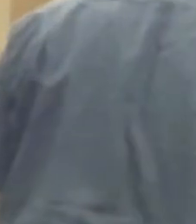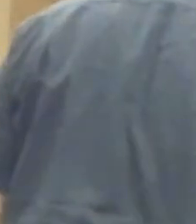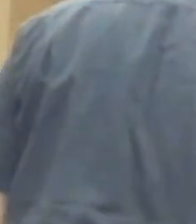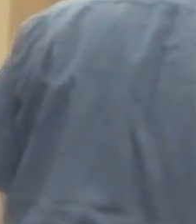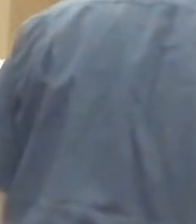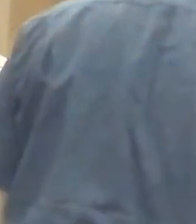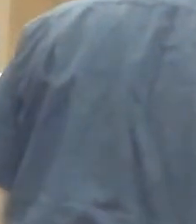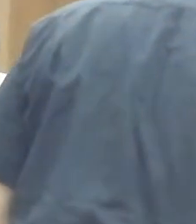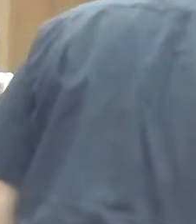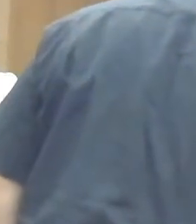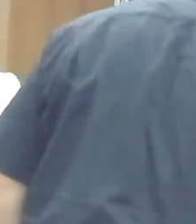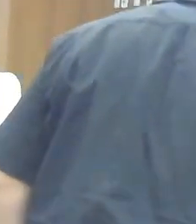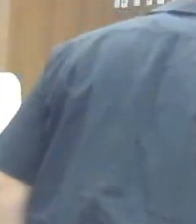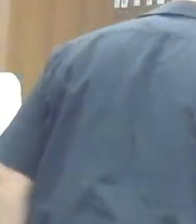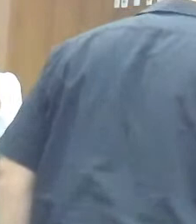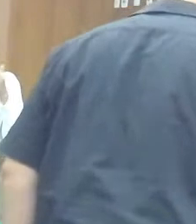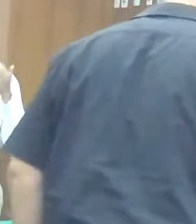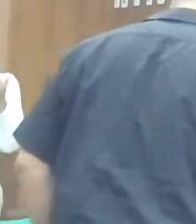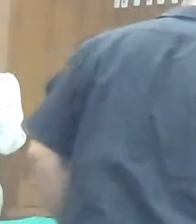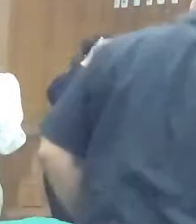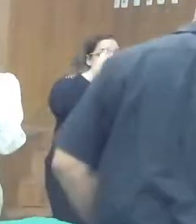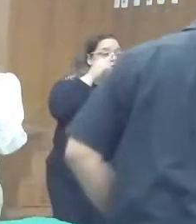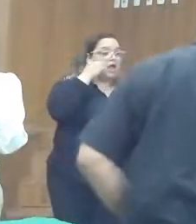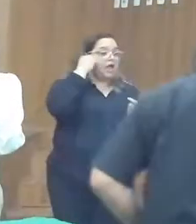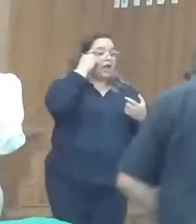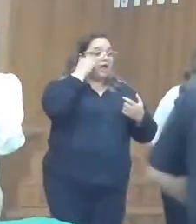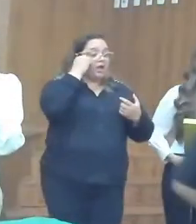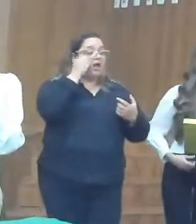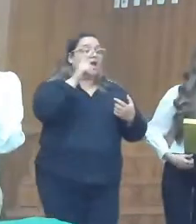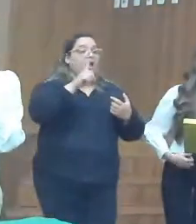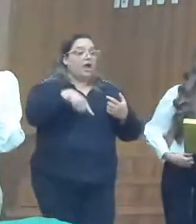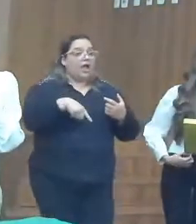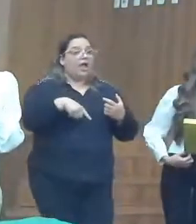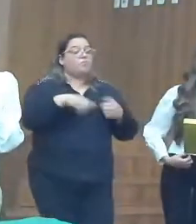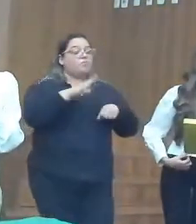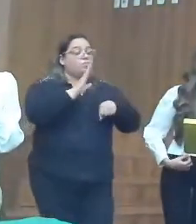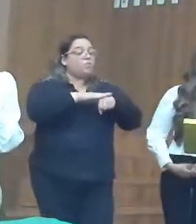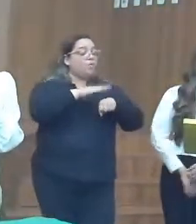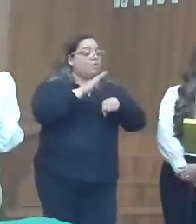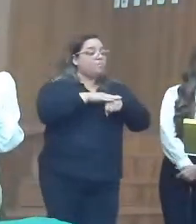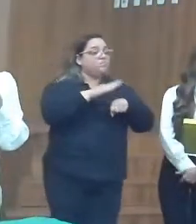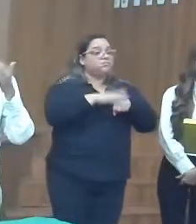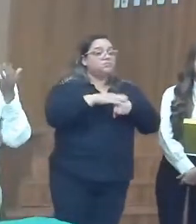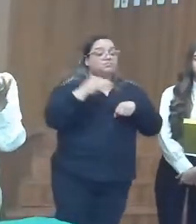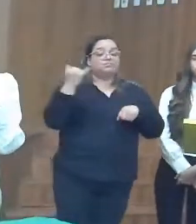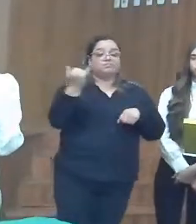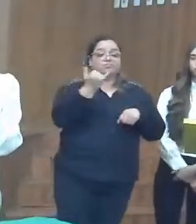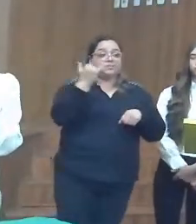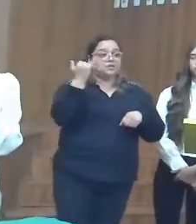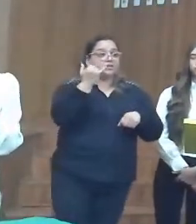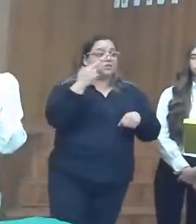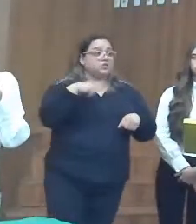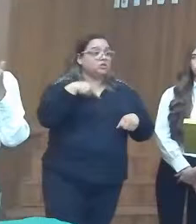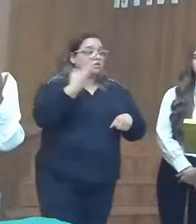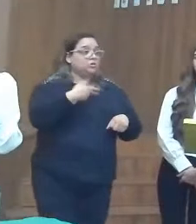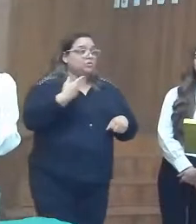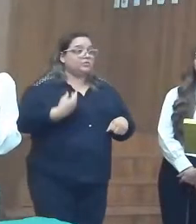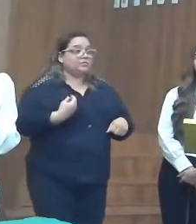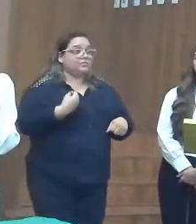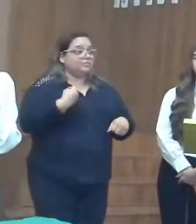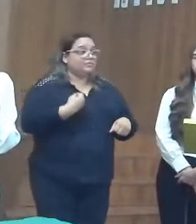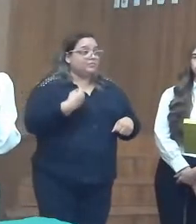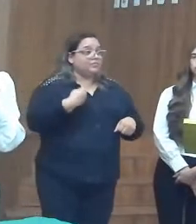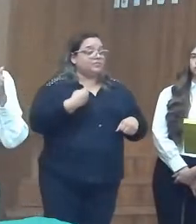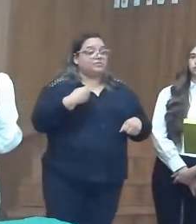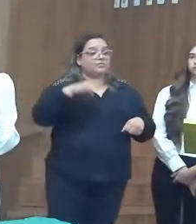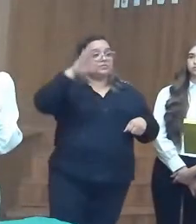ideias, experiências. É um momento enriquecedor, principalmente na nossa vida acadêmica, na vida acadêmica